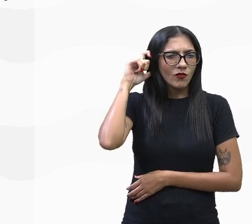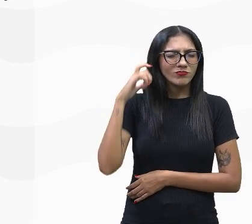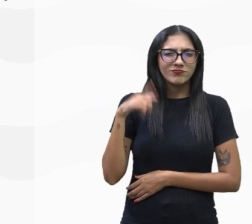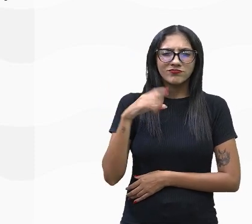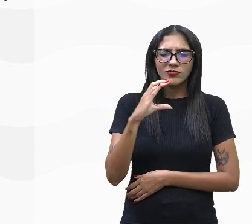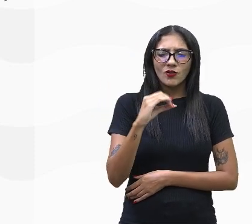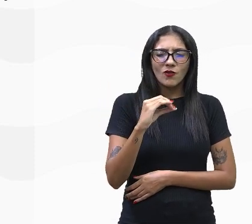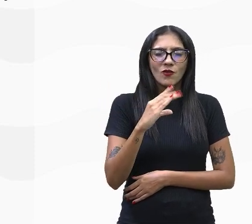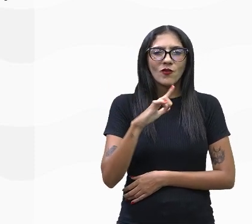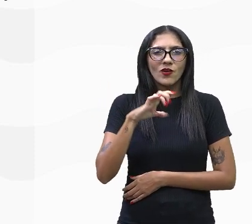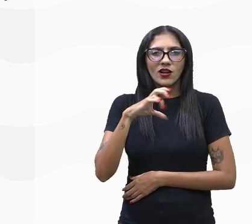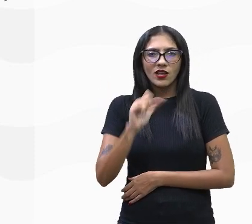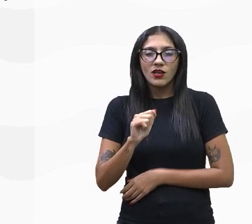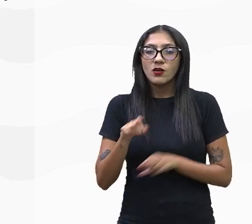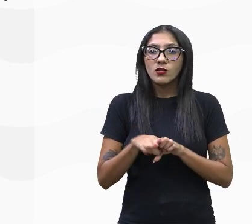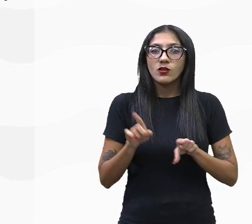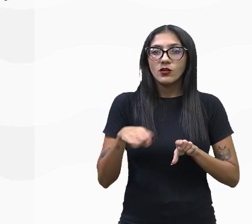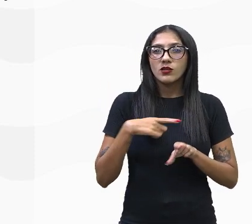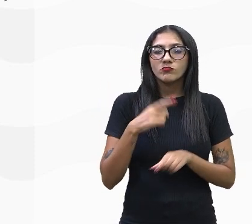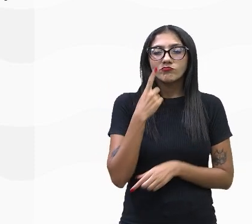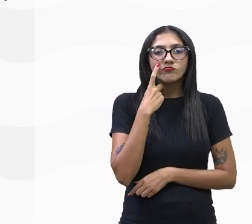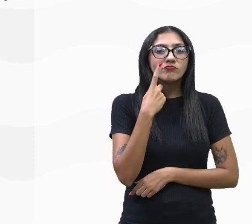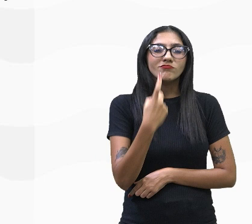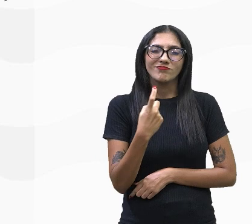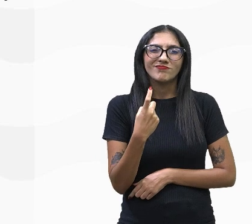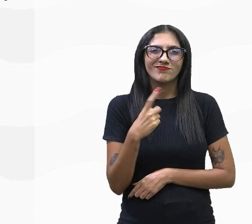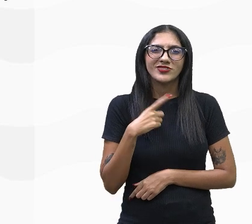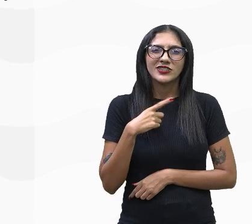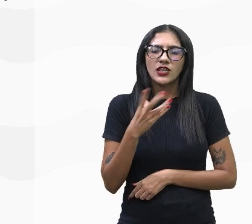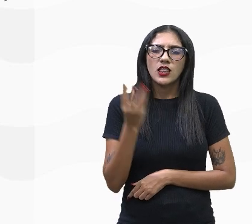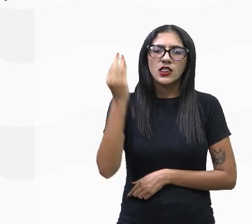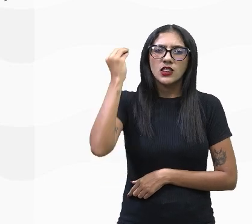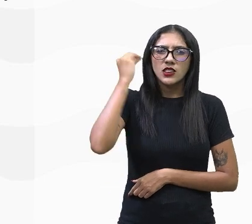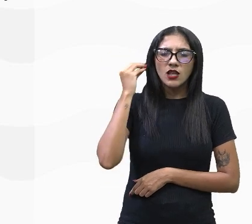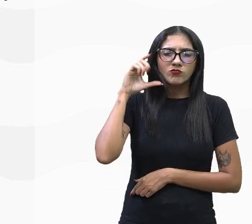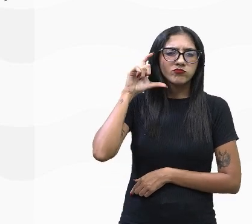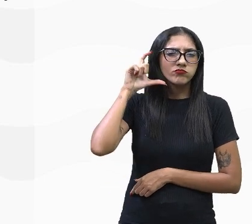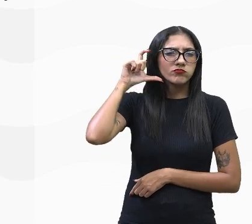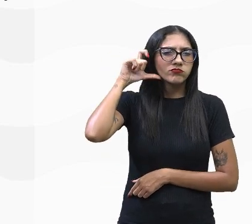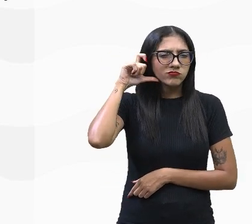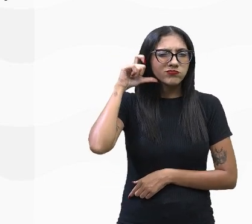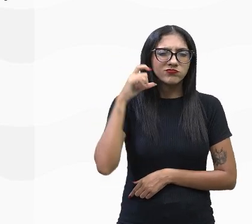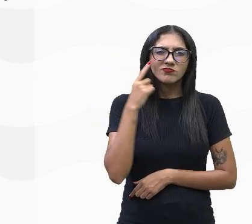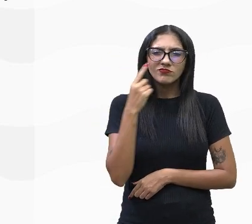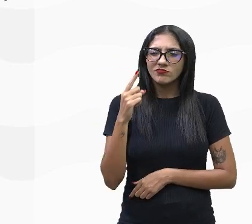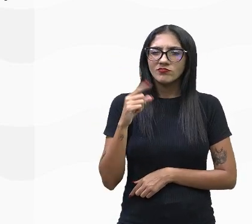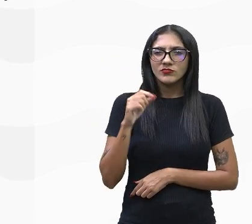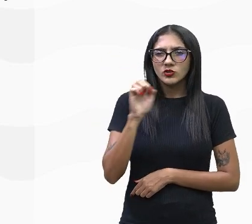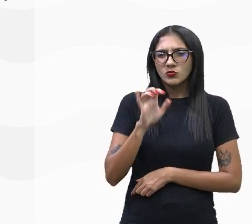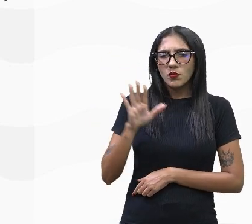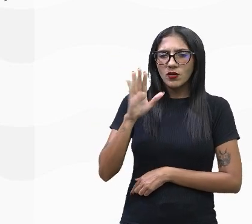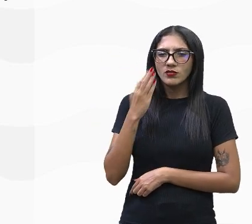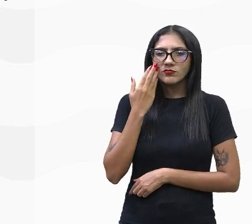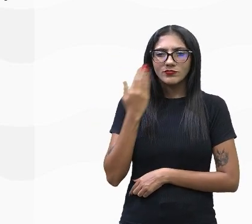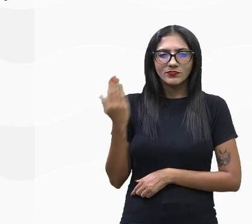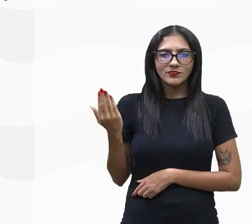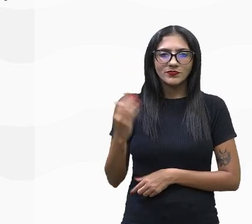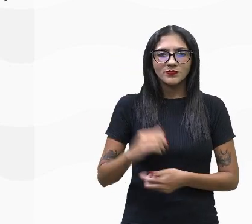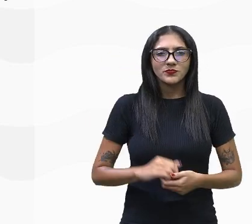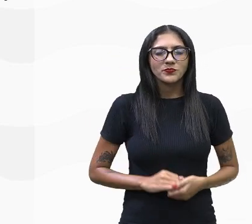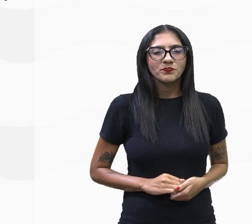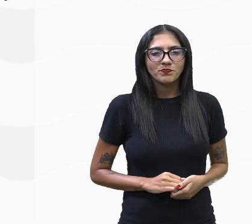né? Mas é interessante. Está dentro de nós e é no formatozinho ali de um caracol. Vamos lá.